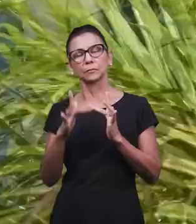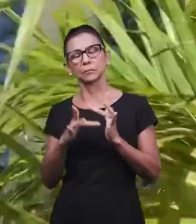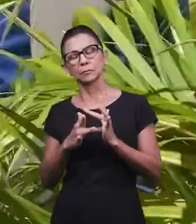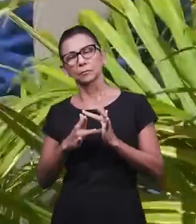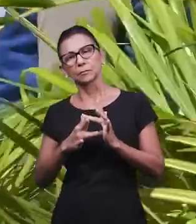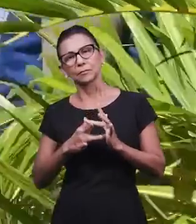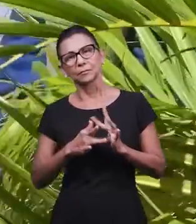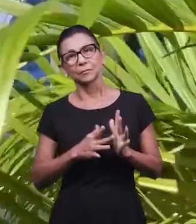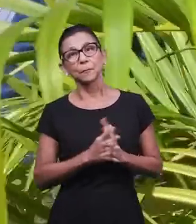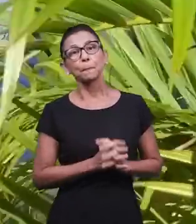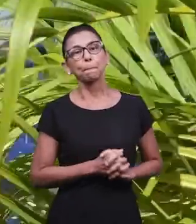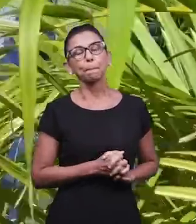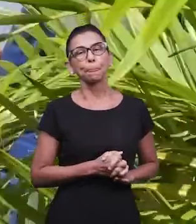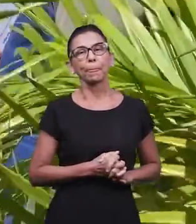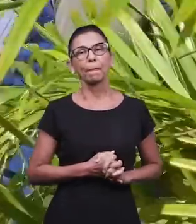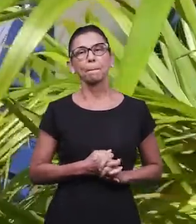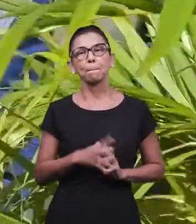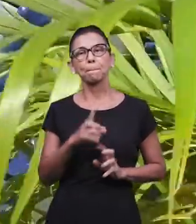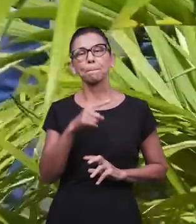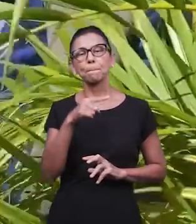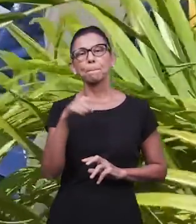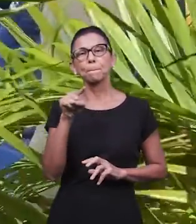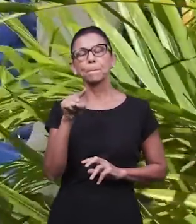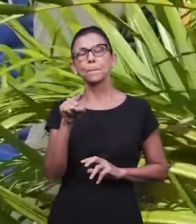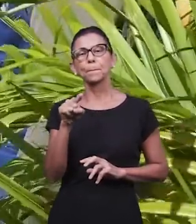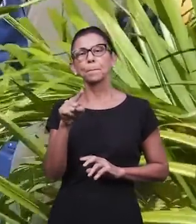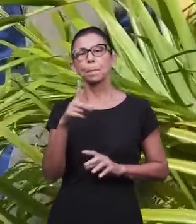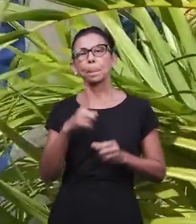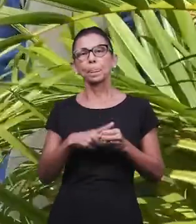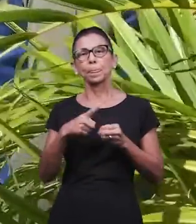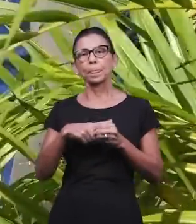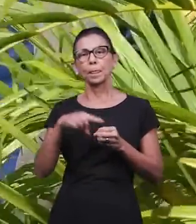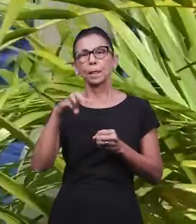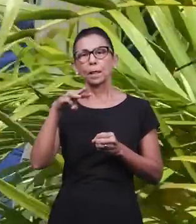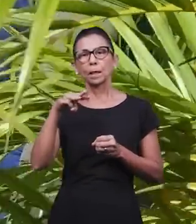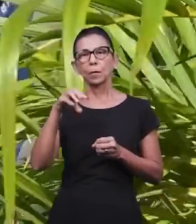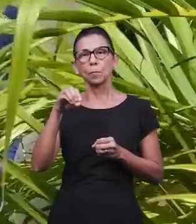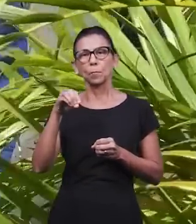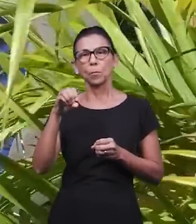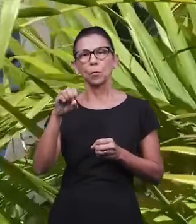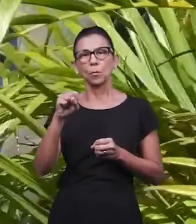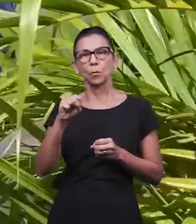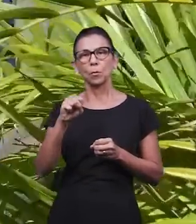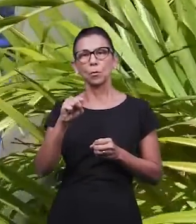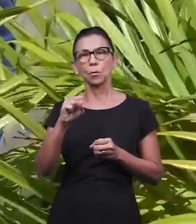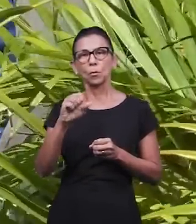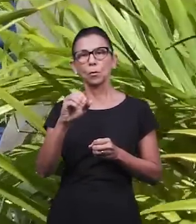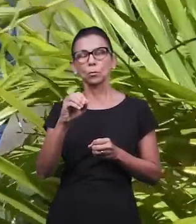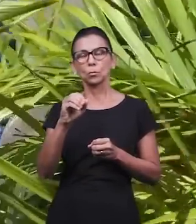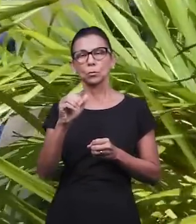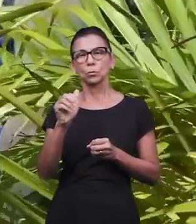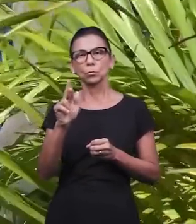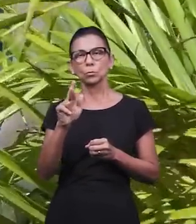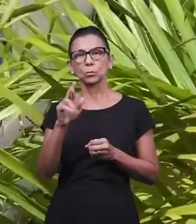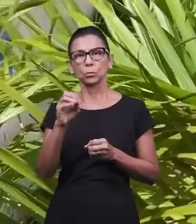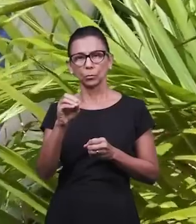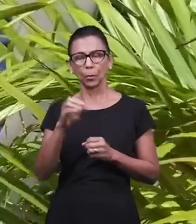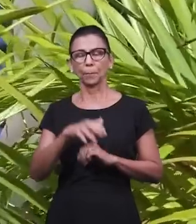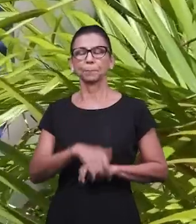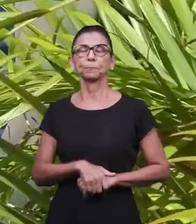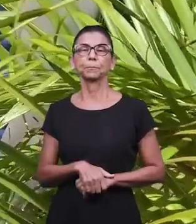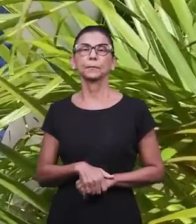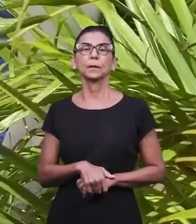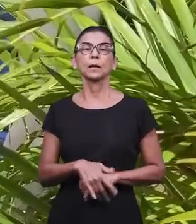Jesus, estamos indo à cidade de Mossoró cumprir uma revelação que o Senhor nos deu para levar o trabalho